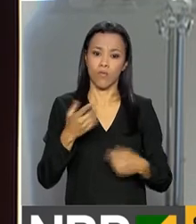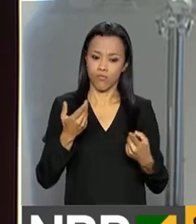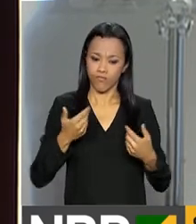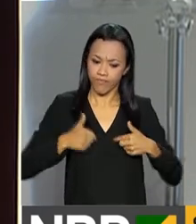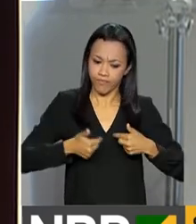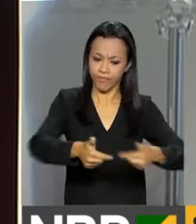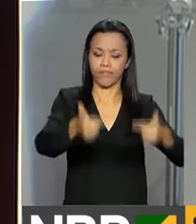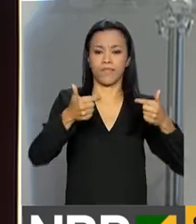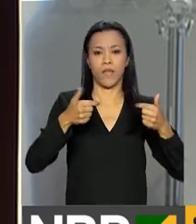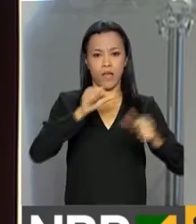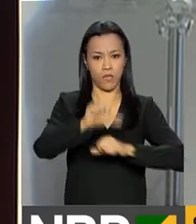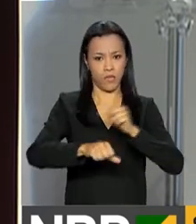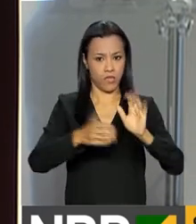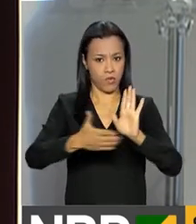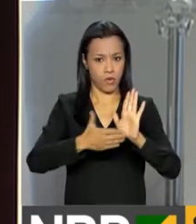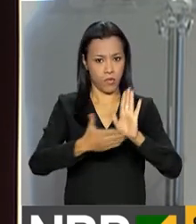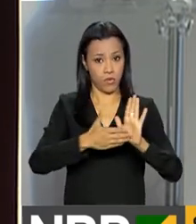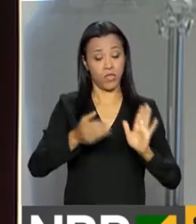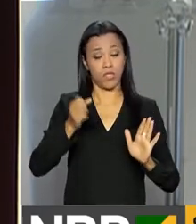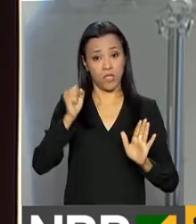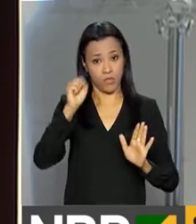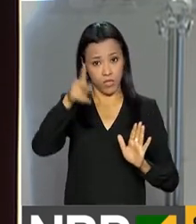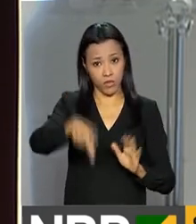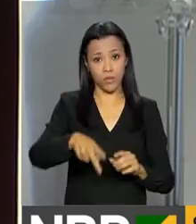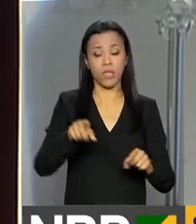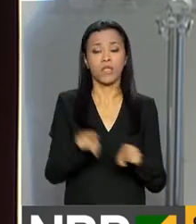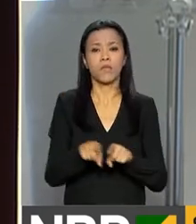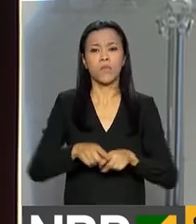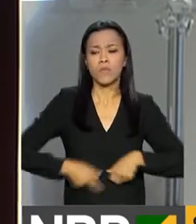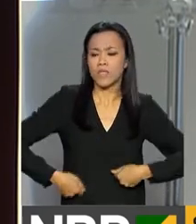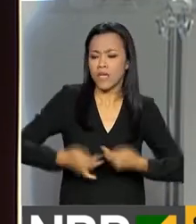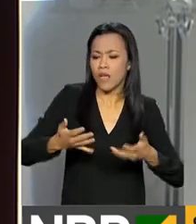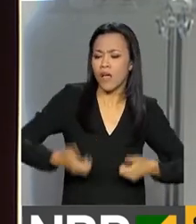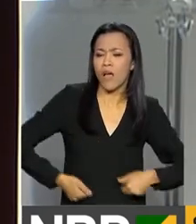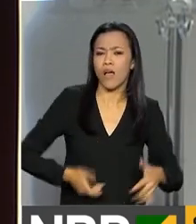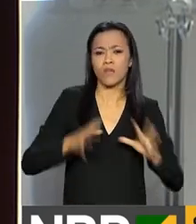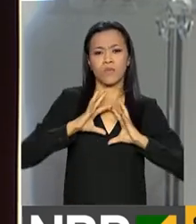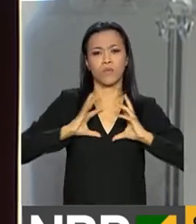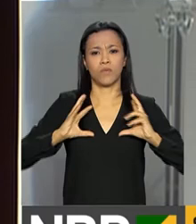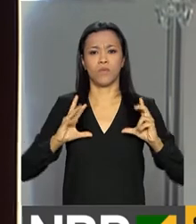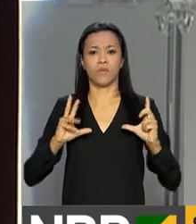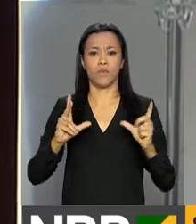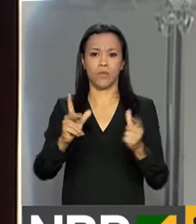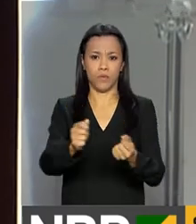Previdência, como eu disse aqui no início, os gastos obrigatórios de todos os entes da Federação